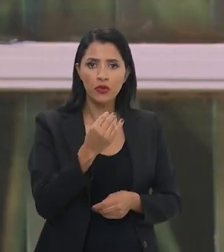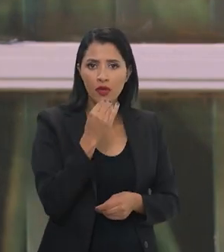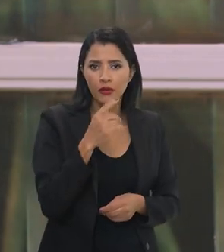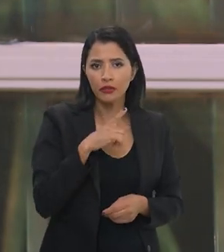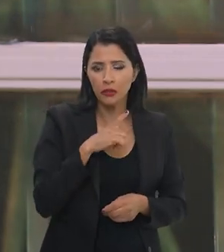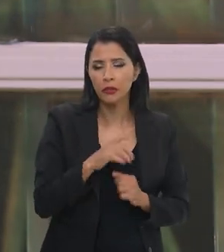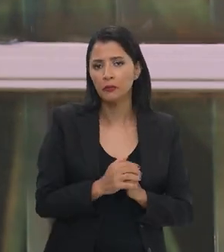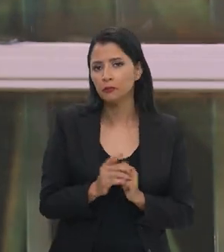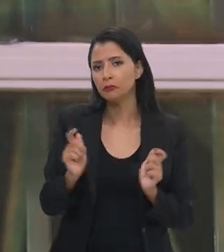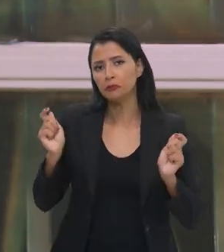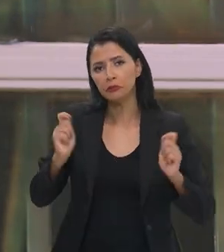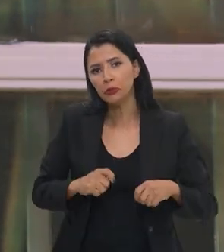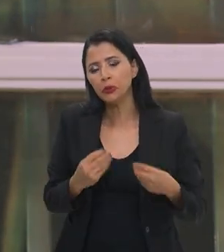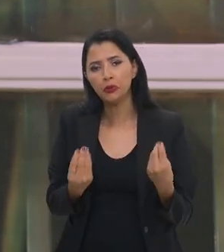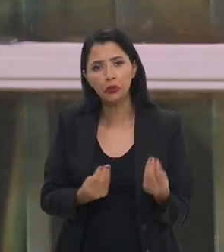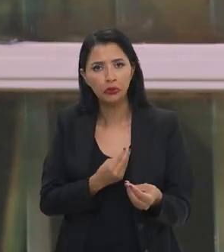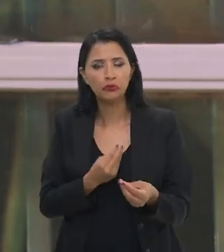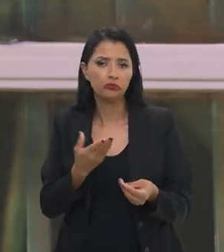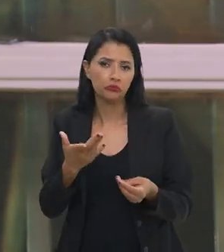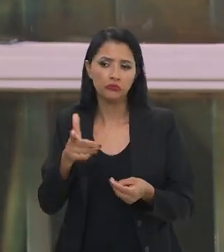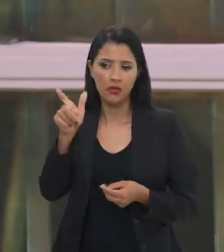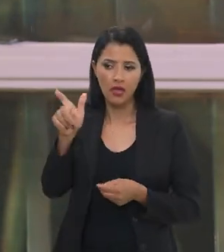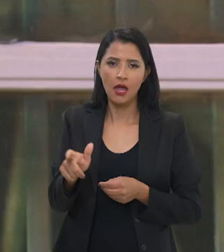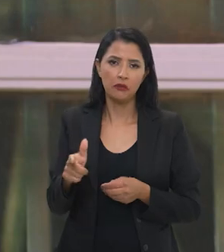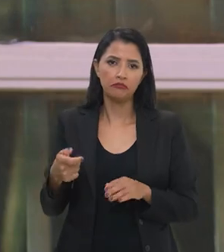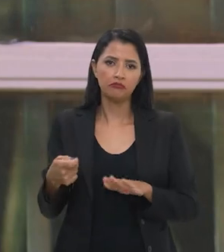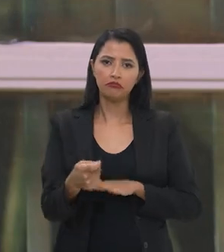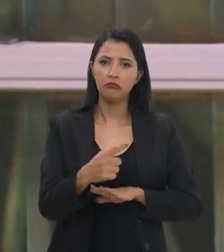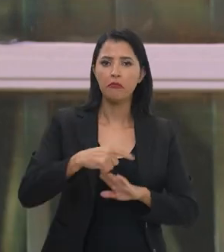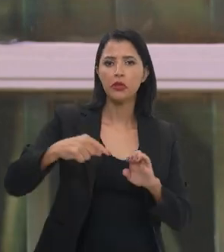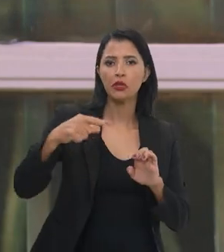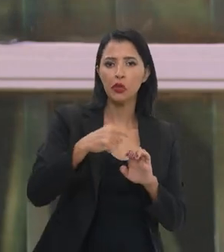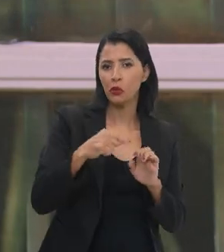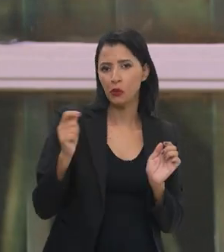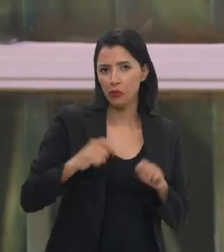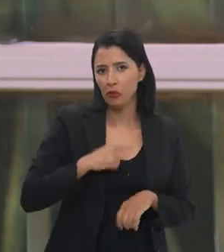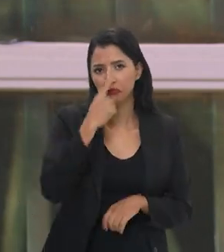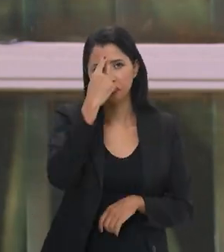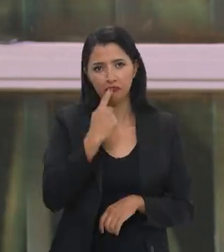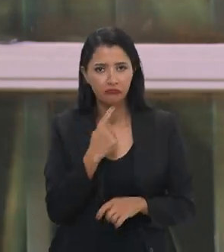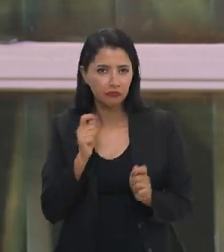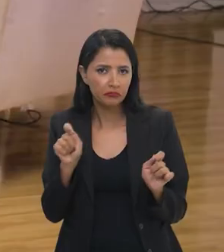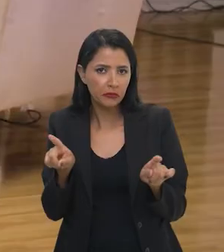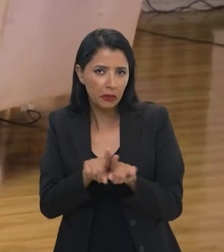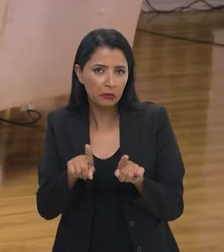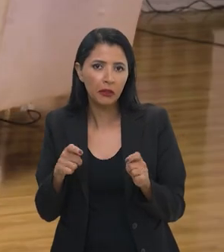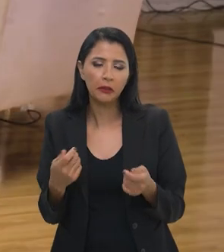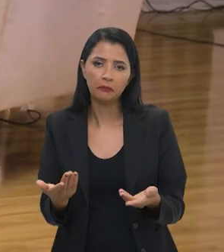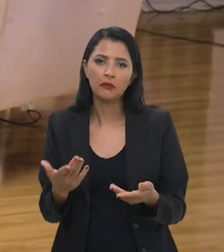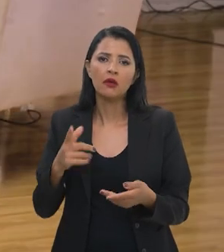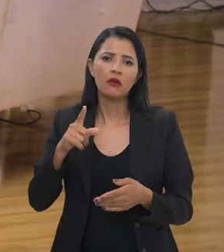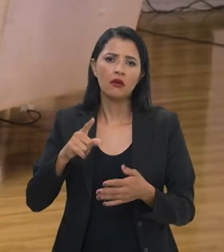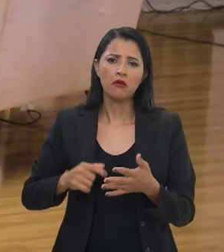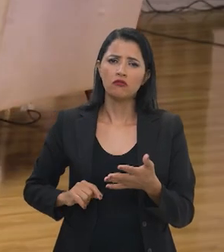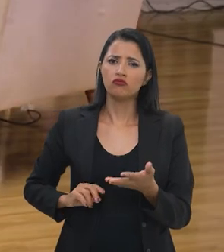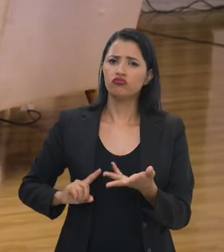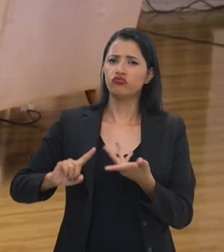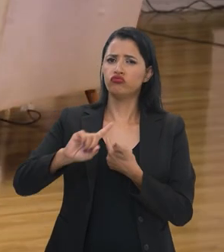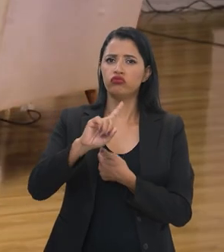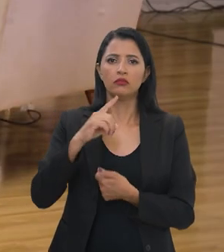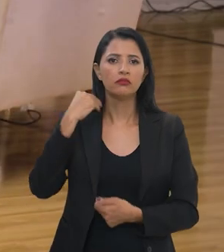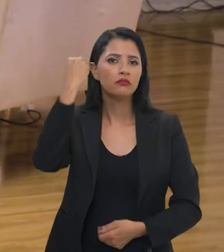tendo uma oportunidade pode ser ali um empreendedor uma empreendedora são muitas